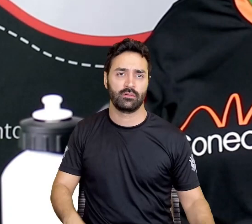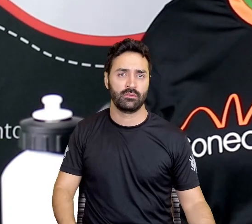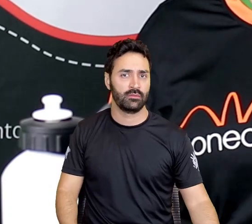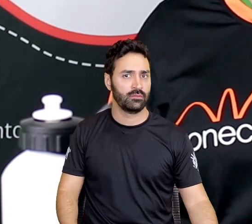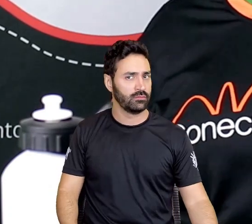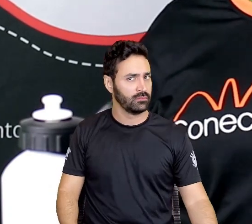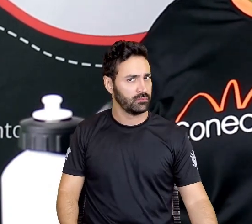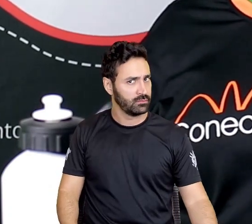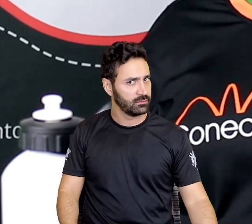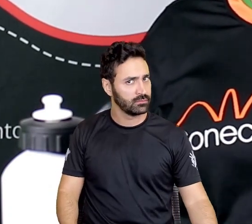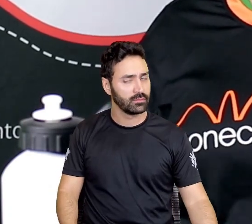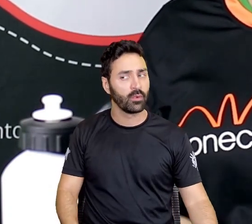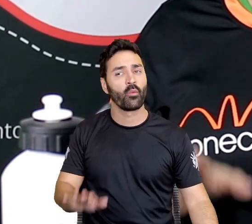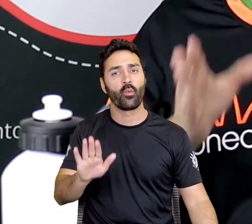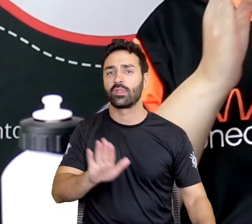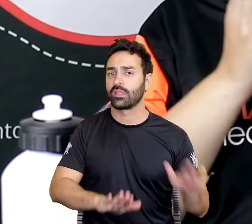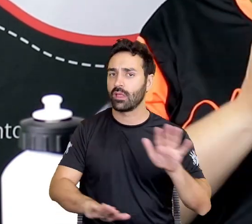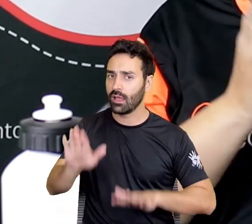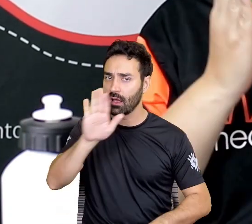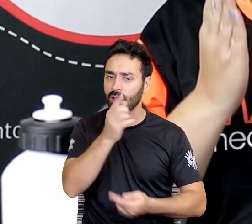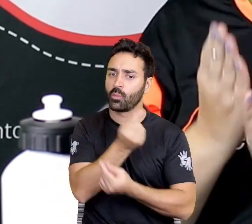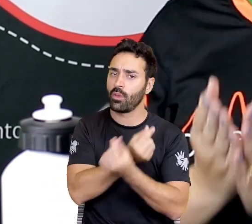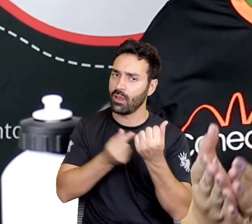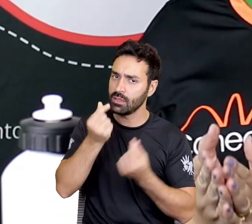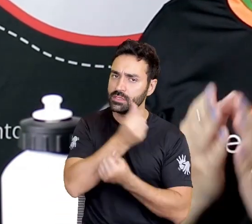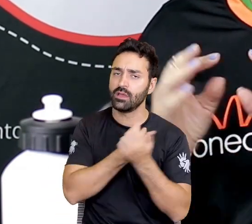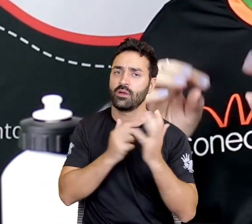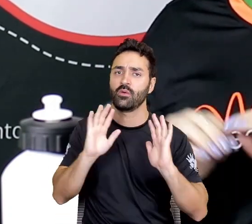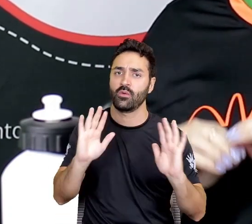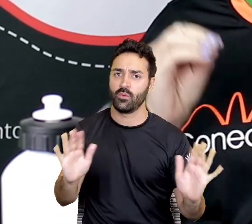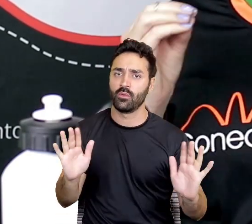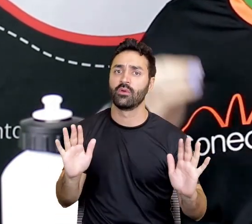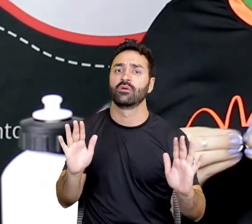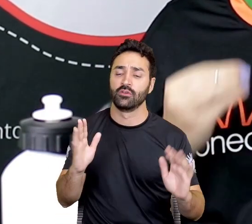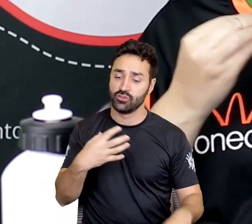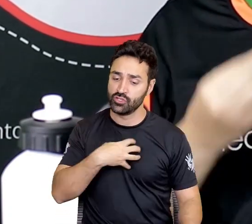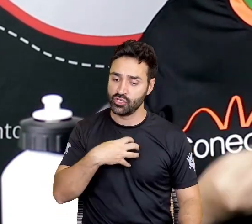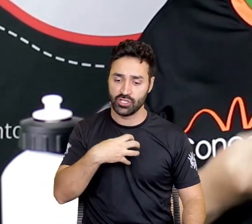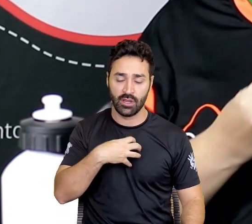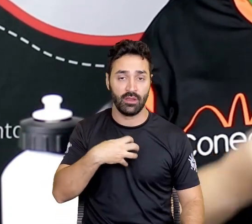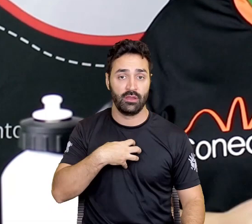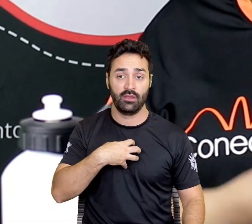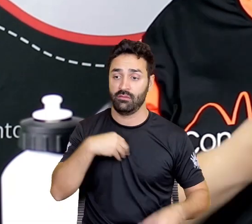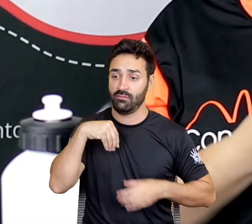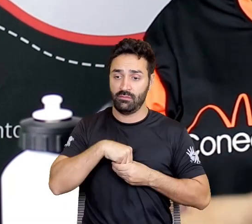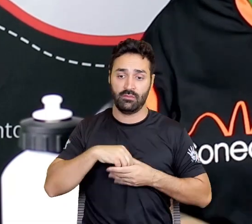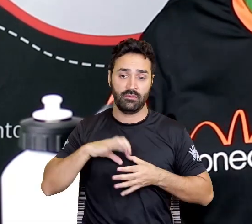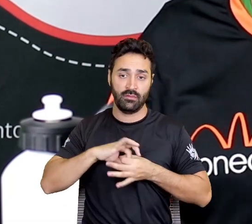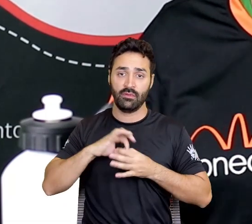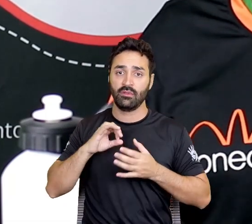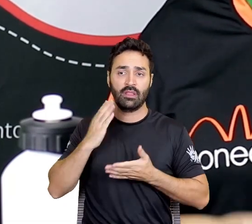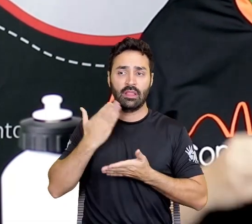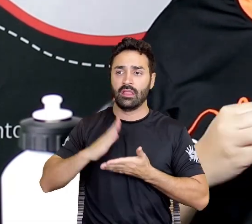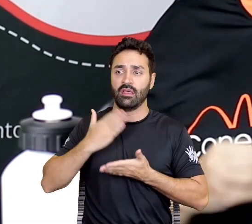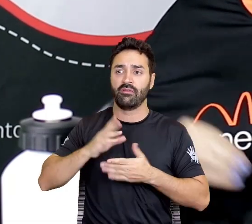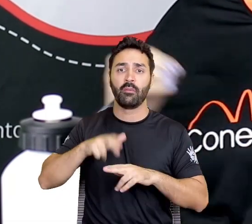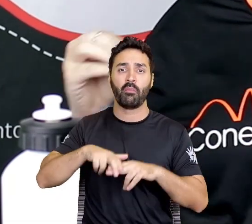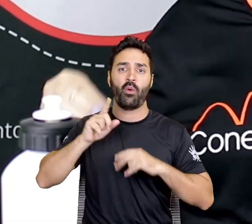Doce ilusão, tá? Temperamento e índole são coisas que não estão ligadas à condição. Não é porque